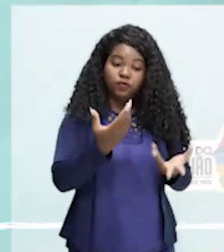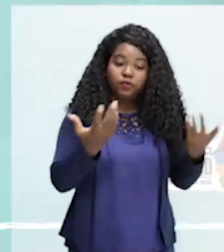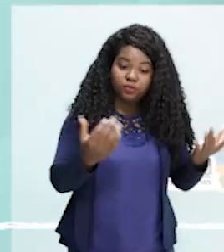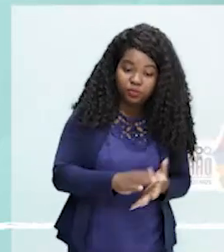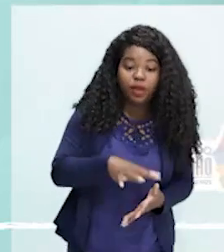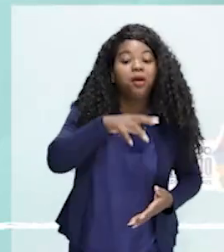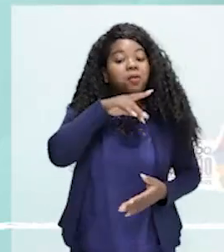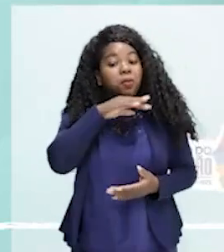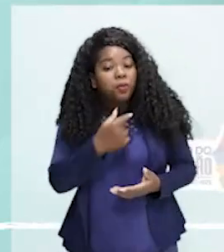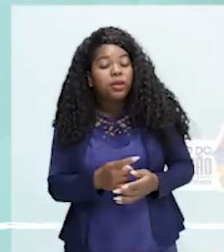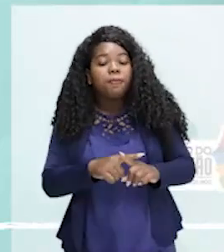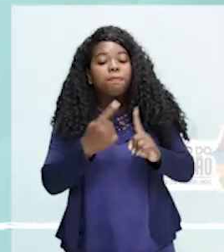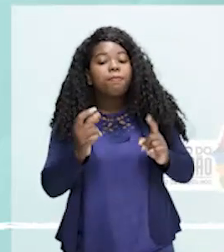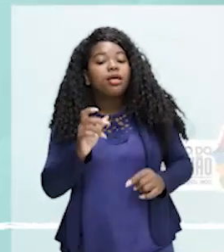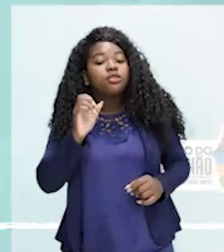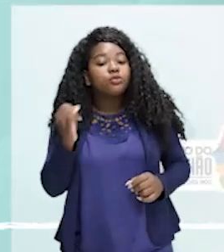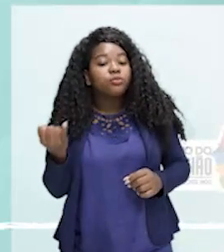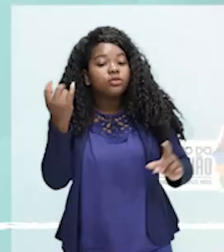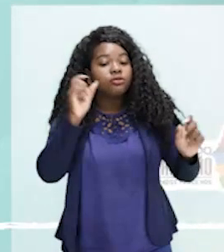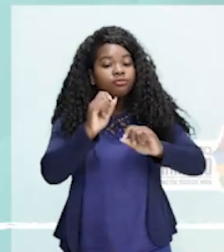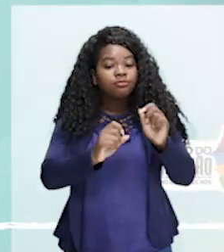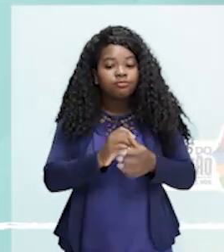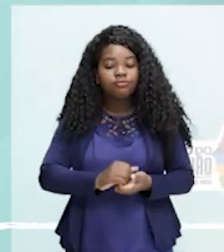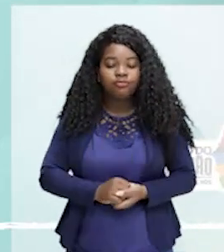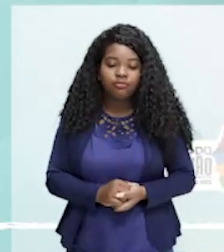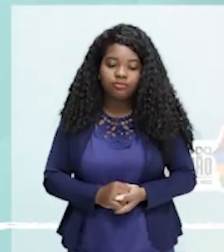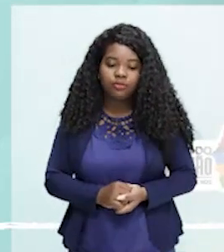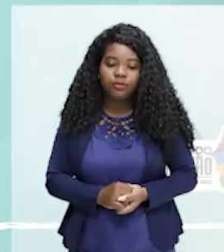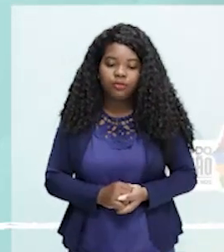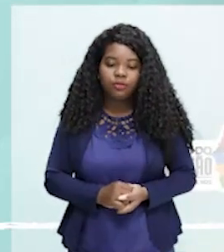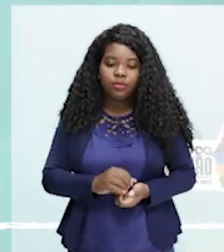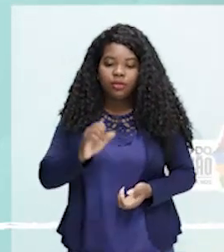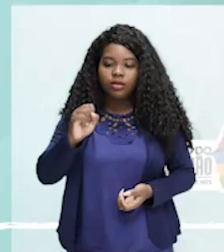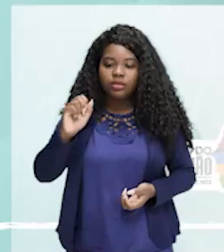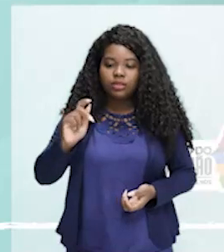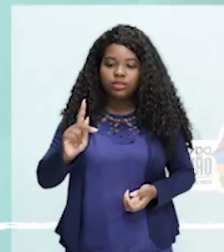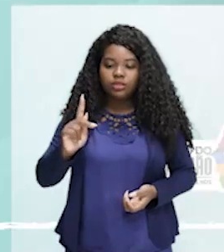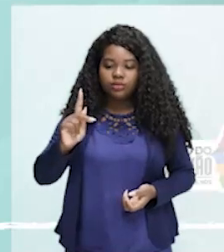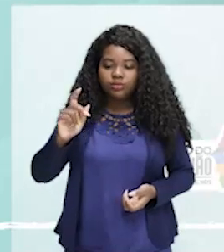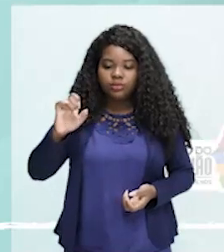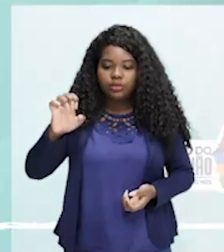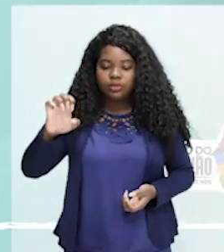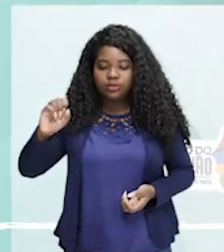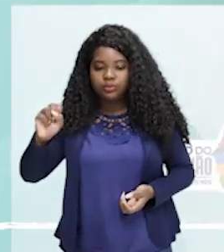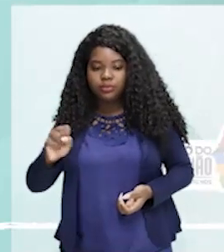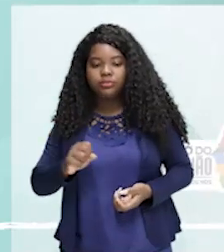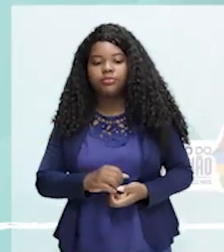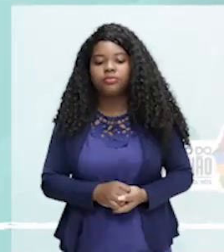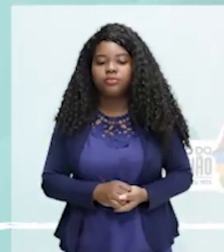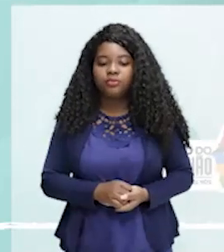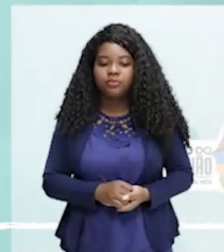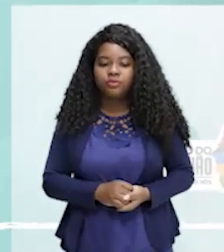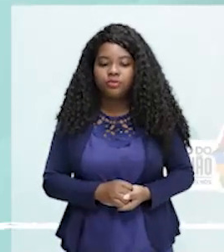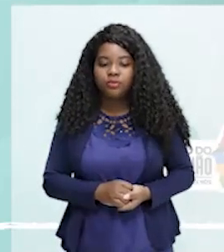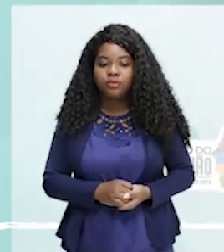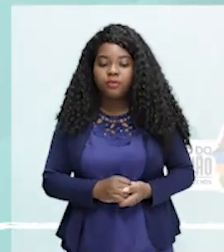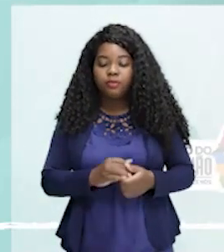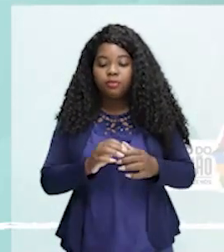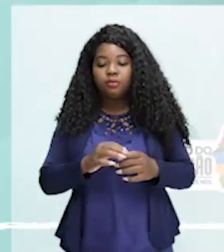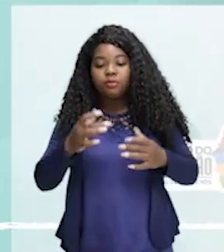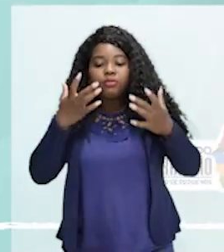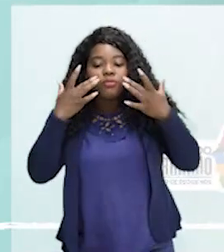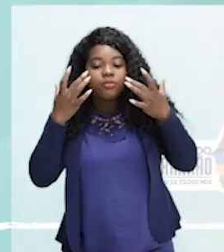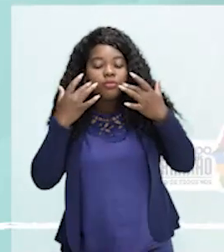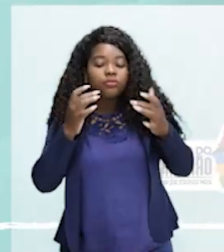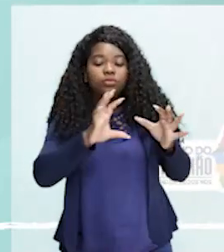costumavam queimar, mas o que é interessante é que, quando você fala de William Shakespeare, parece muito pomposo, mas o espetáculo, o texto, era feito para o